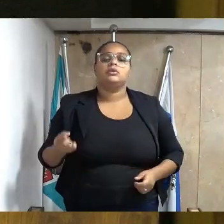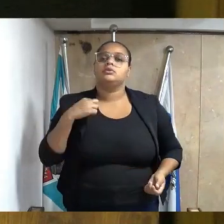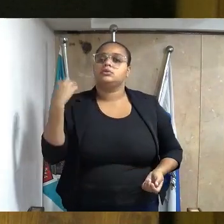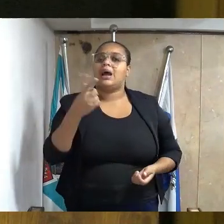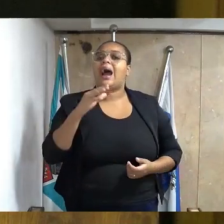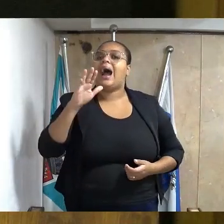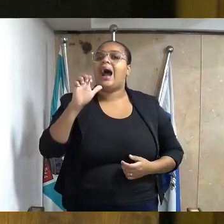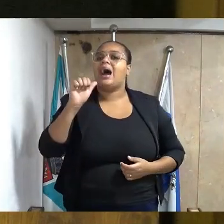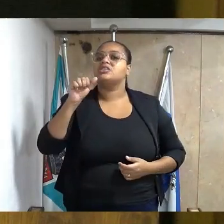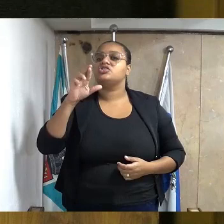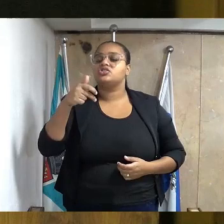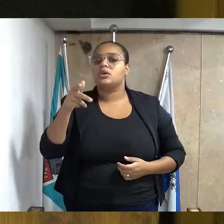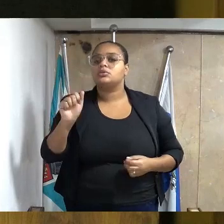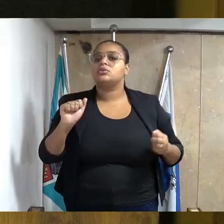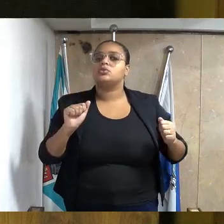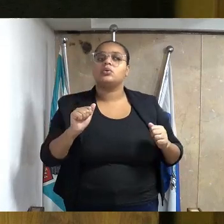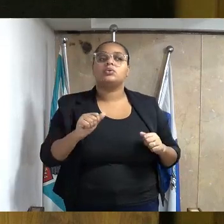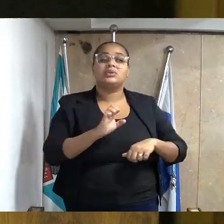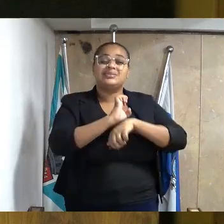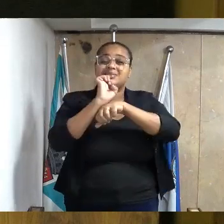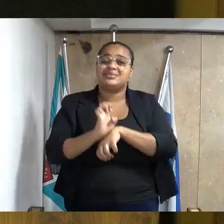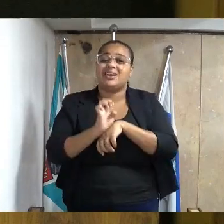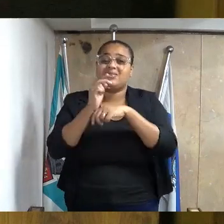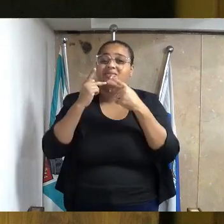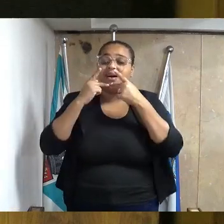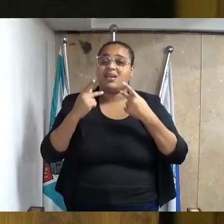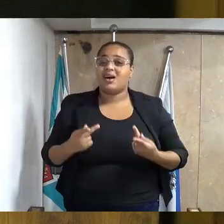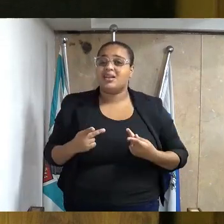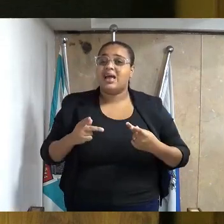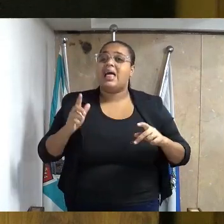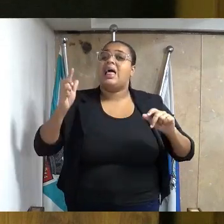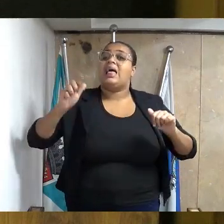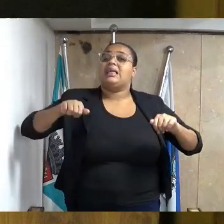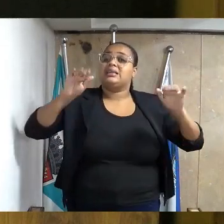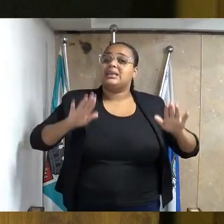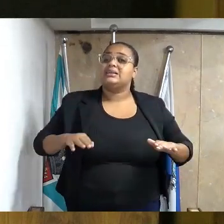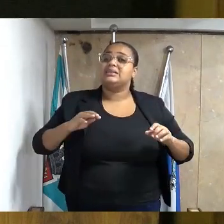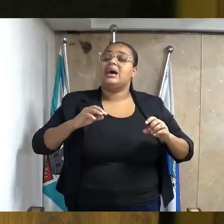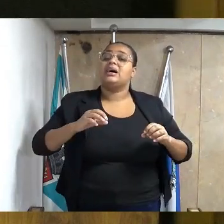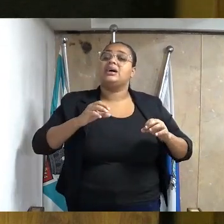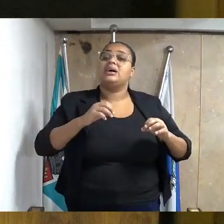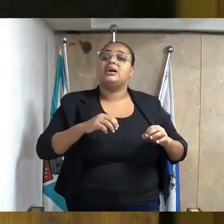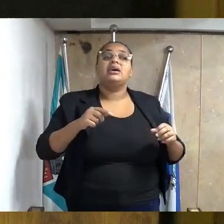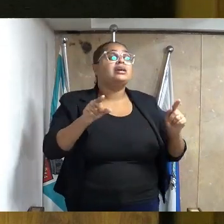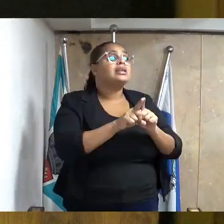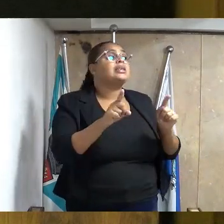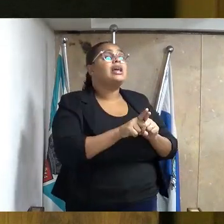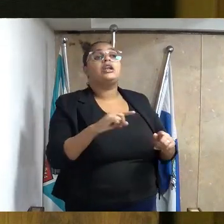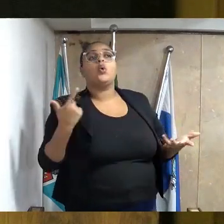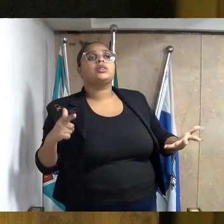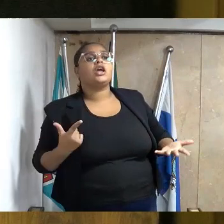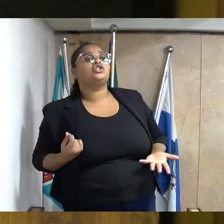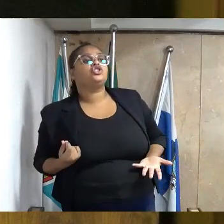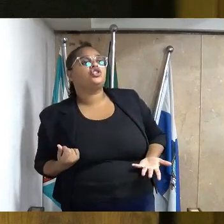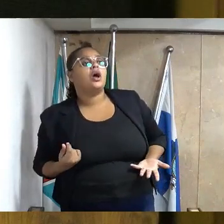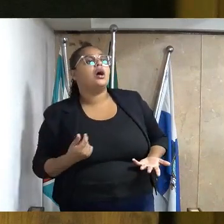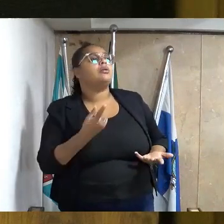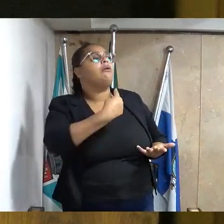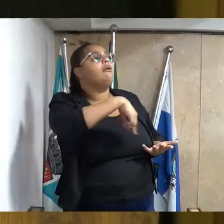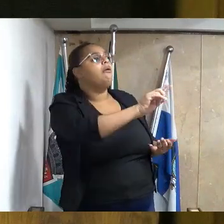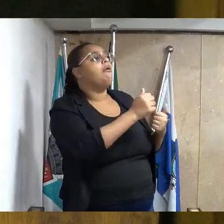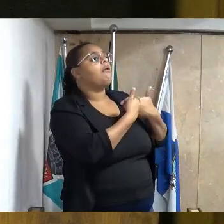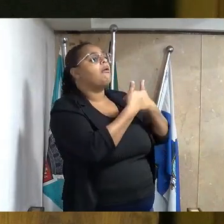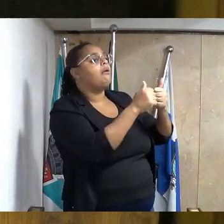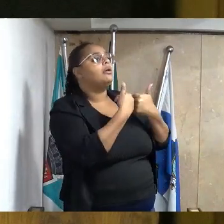do Estado, dizendo quem está duro anda de ônibus, defendendo